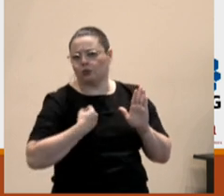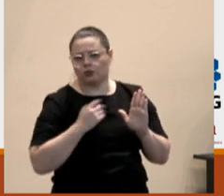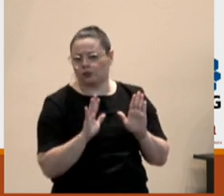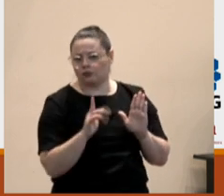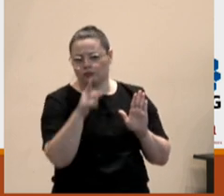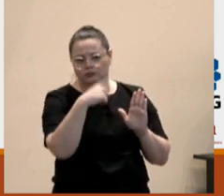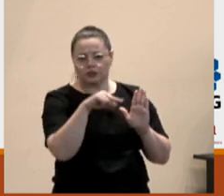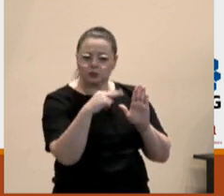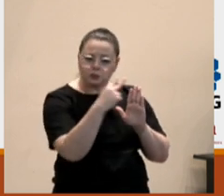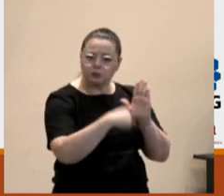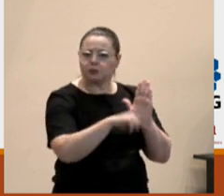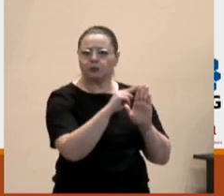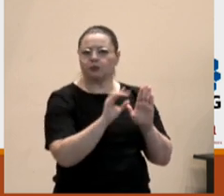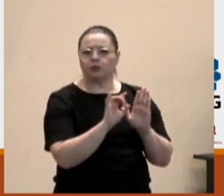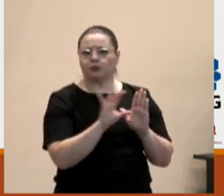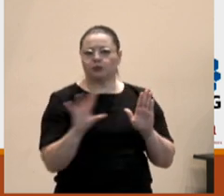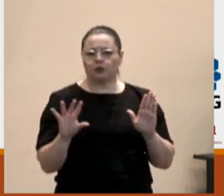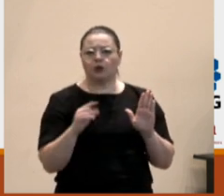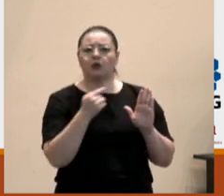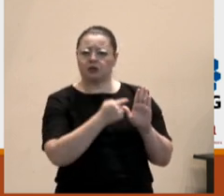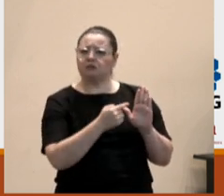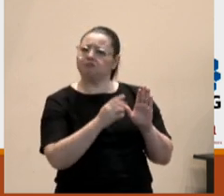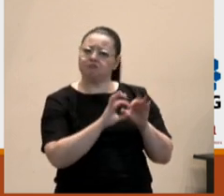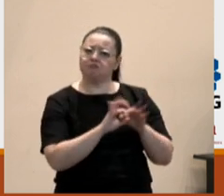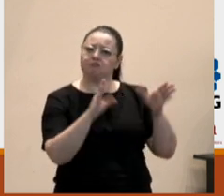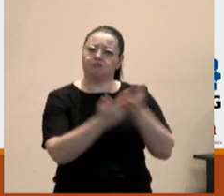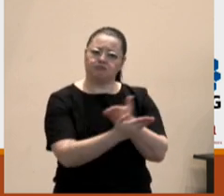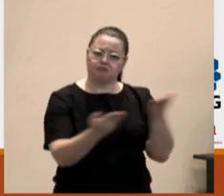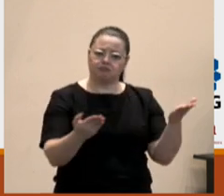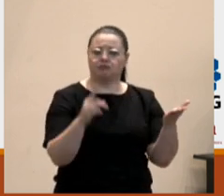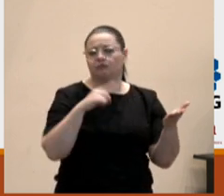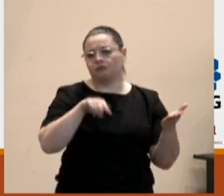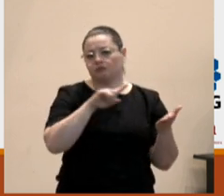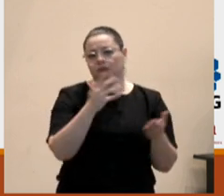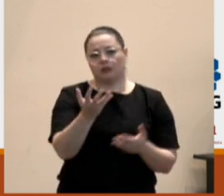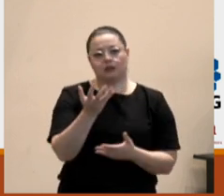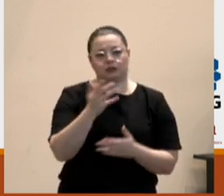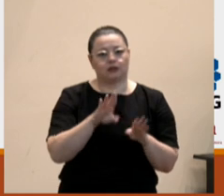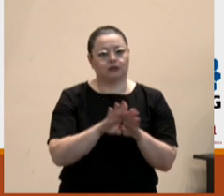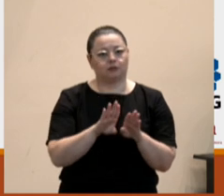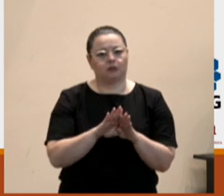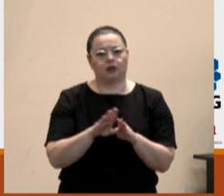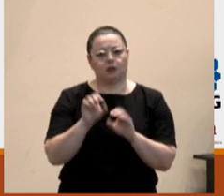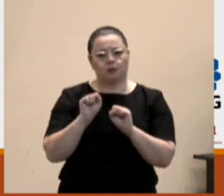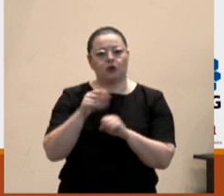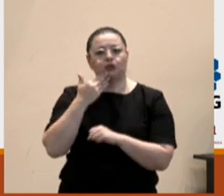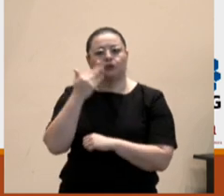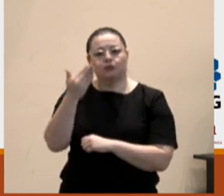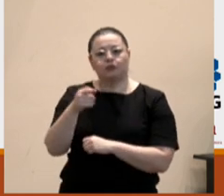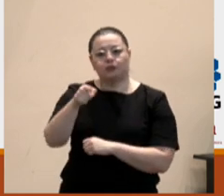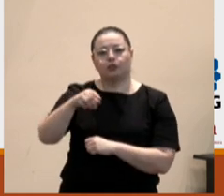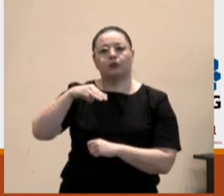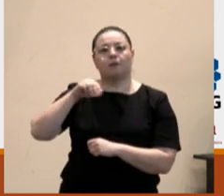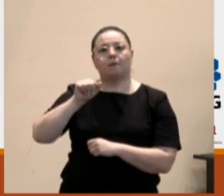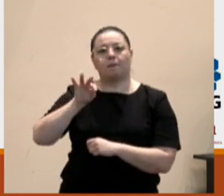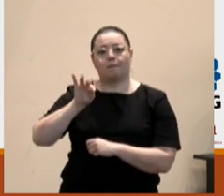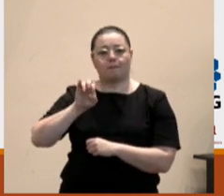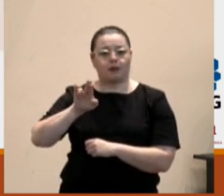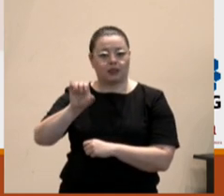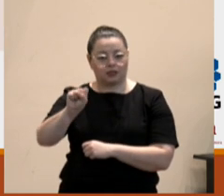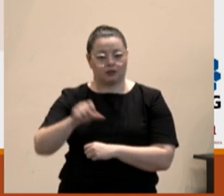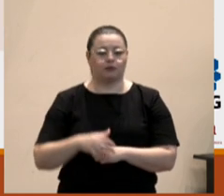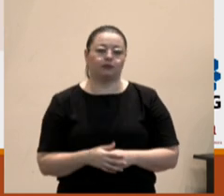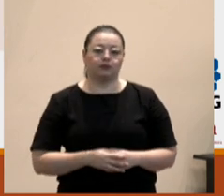E essa apresentação fica disponível para quem quiser pegar ali com o Matheus, é isso? Com o Matheus.